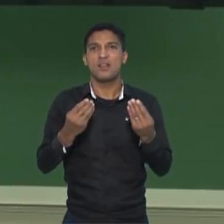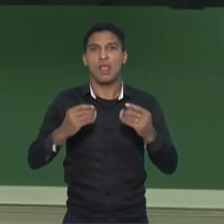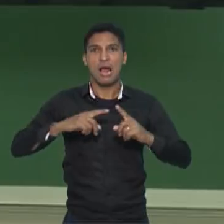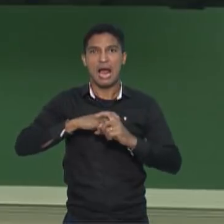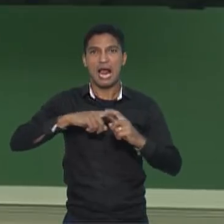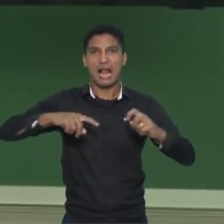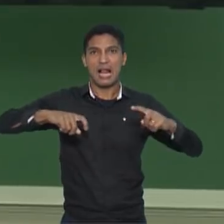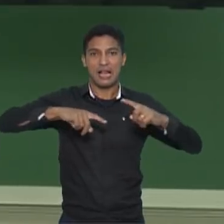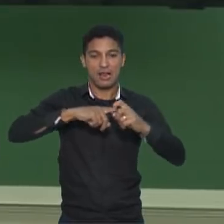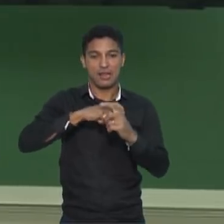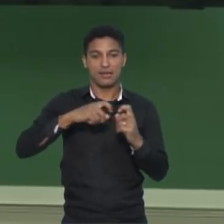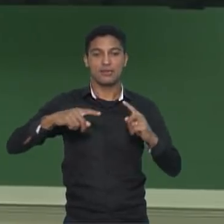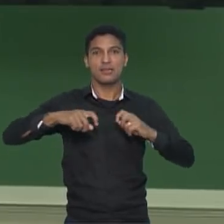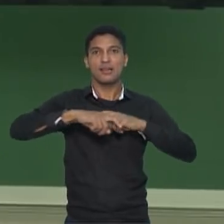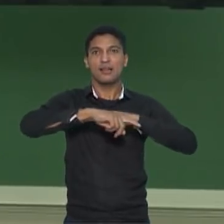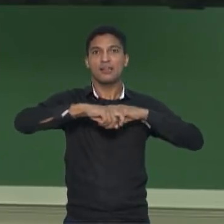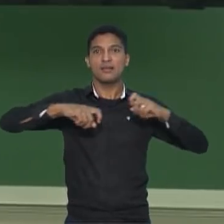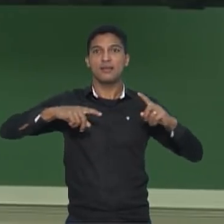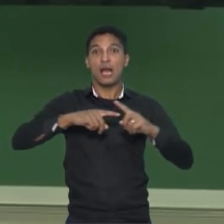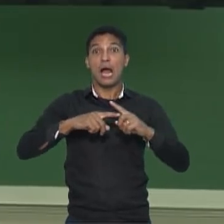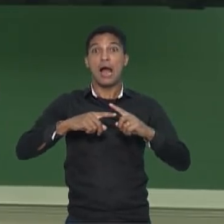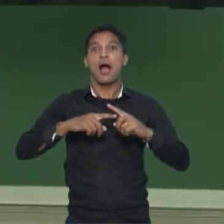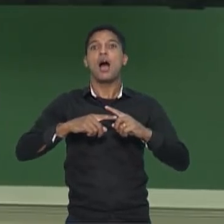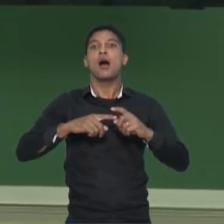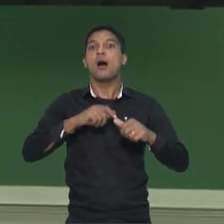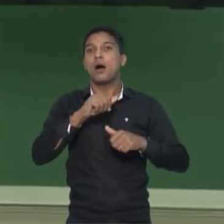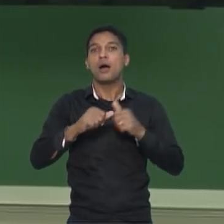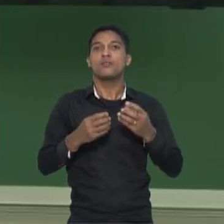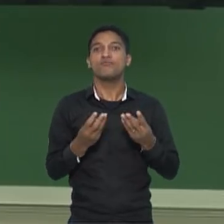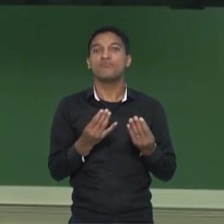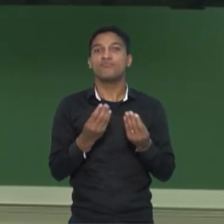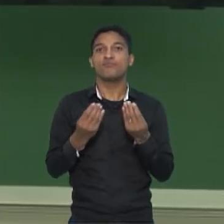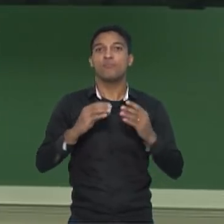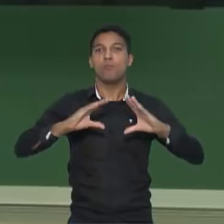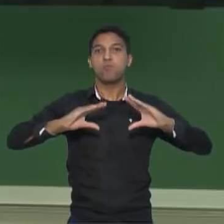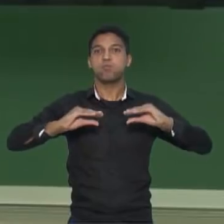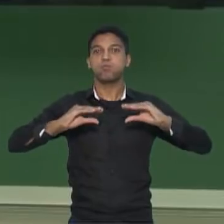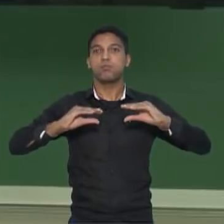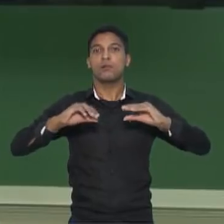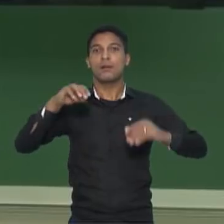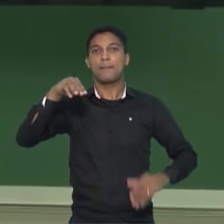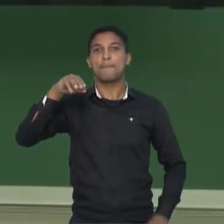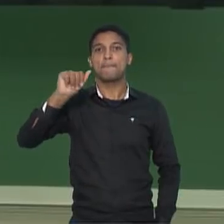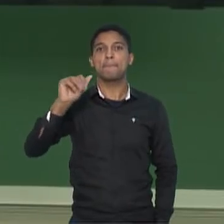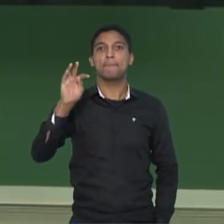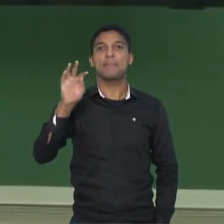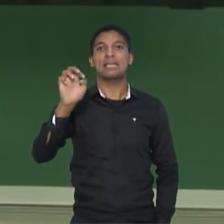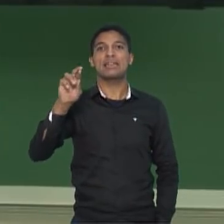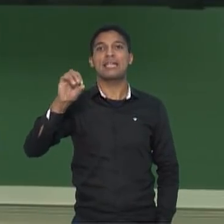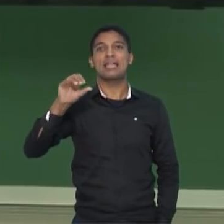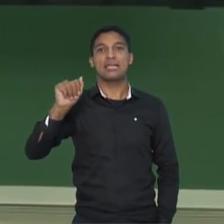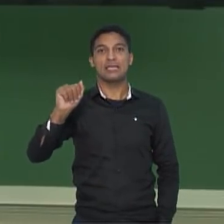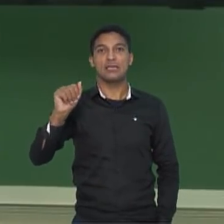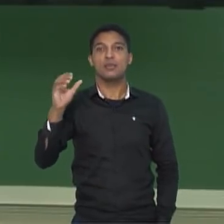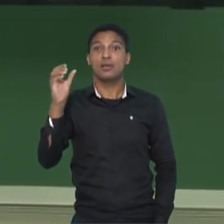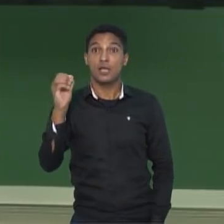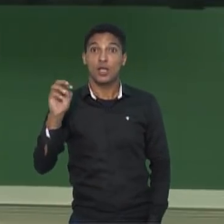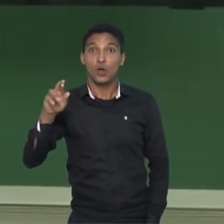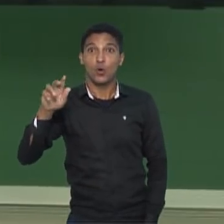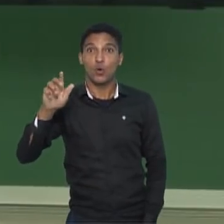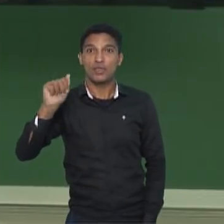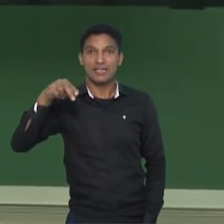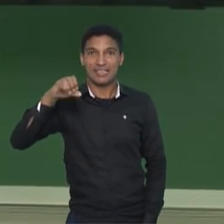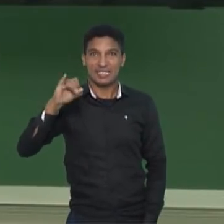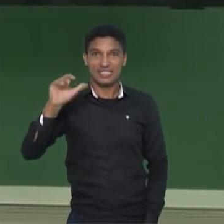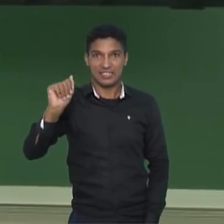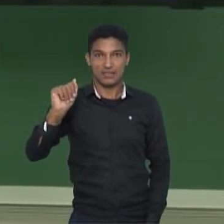essa decomposição formando a matéria orgânica. Quem já mexeu com esse solo, com essa terra preta, tanto na sua horta,